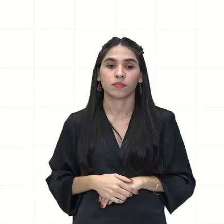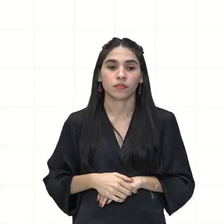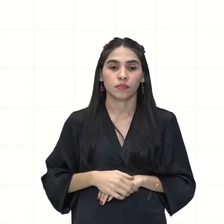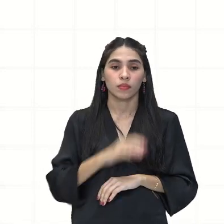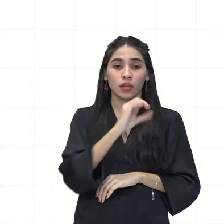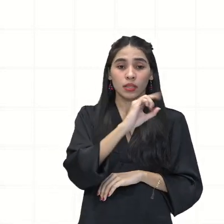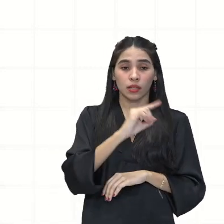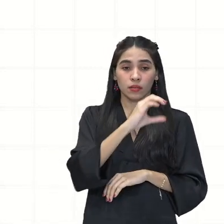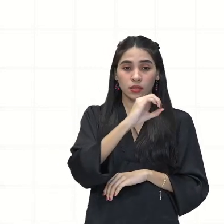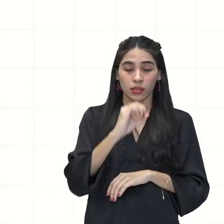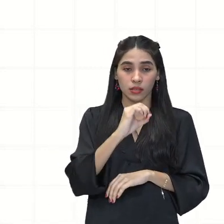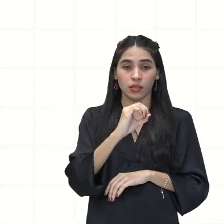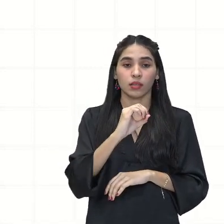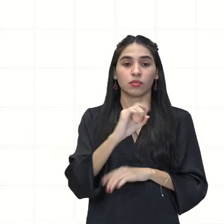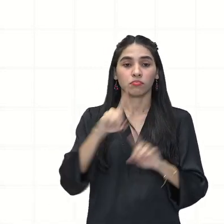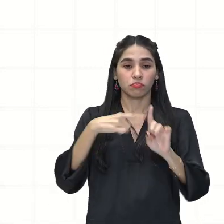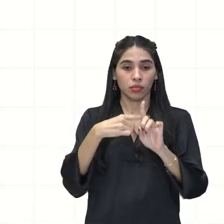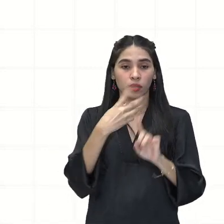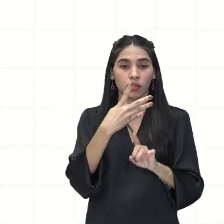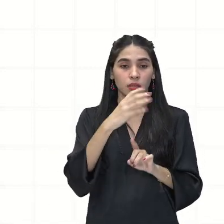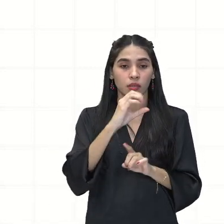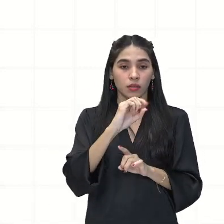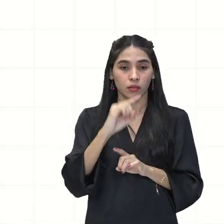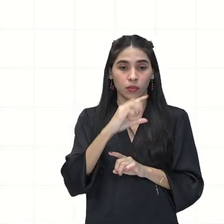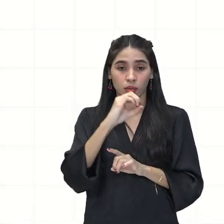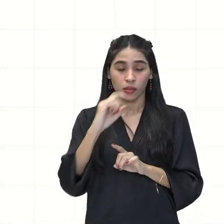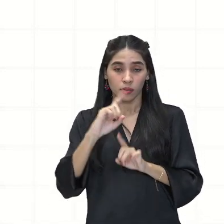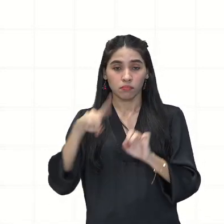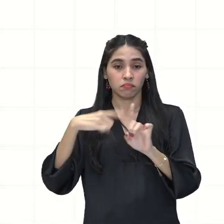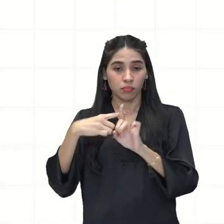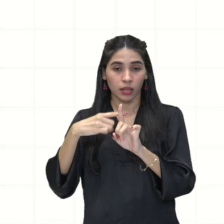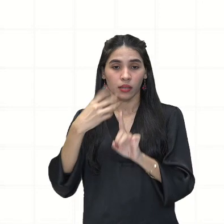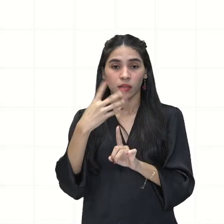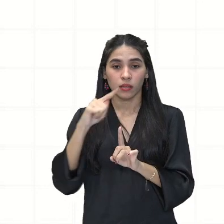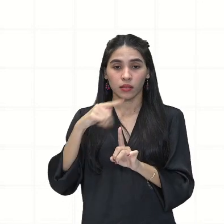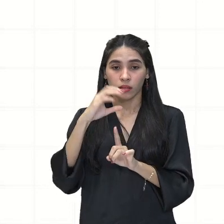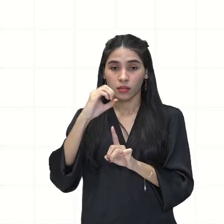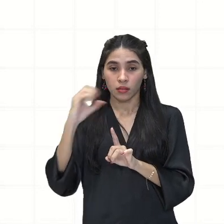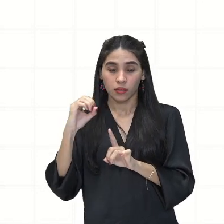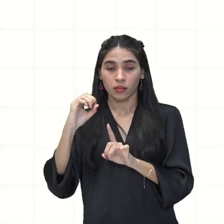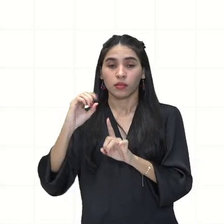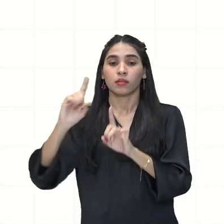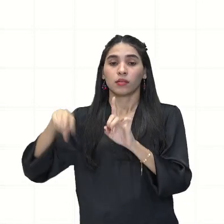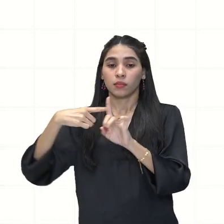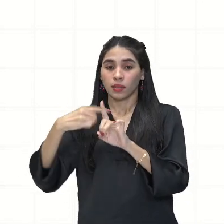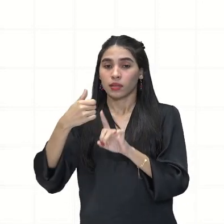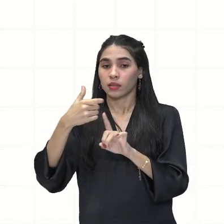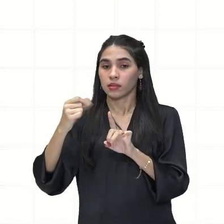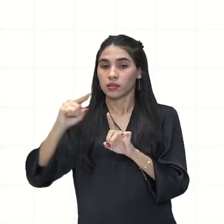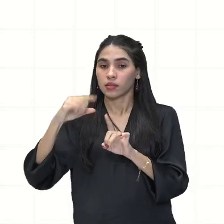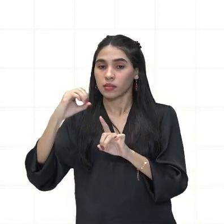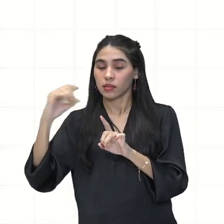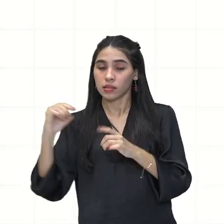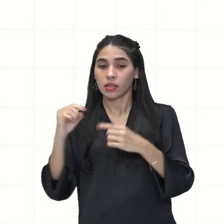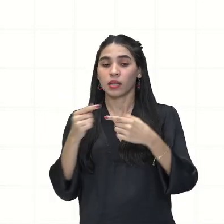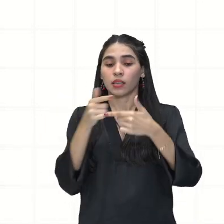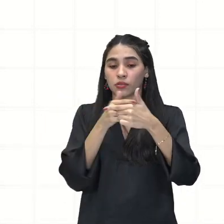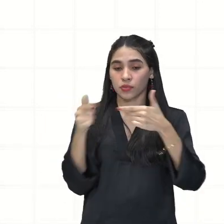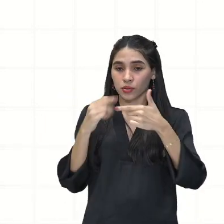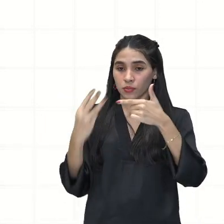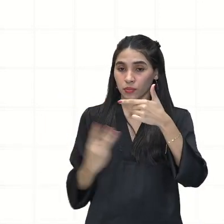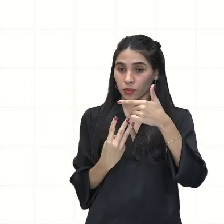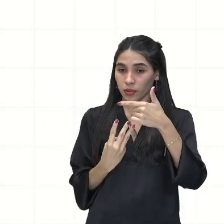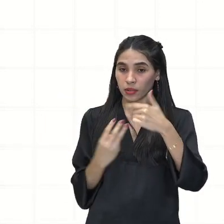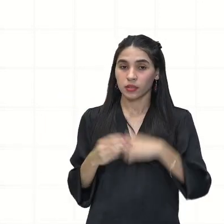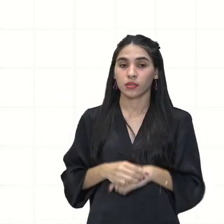deu 4. Menos 2 ao quadrado deu 4. 4 ao quadrado deu 16. Isso dividido por 3. Chegamos